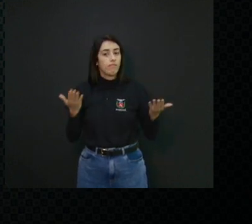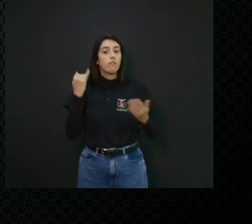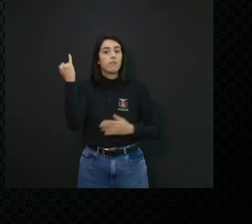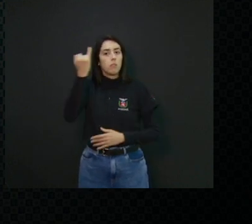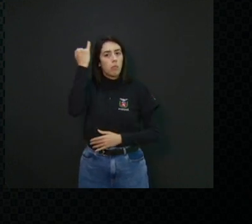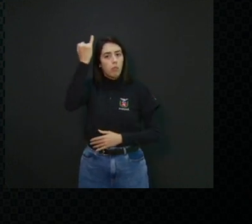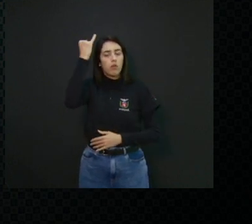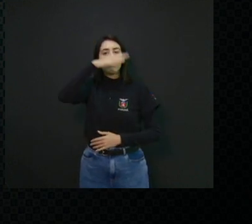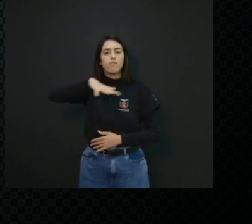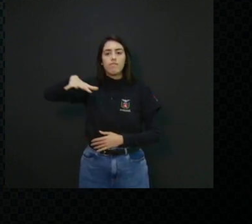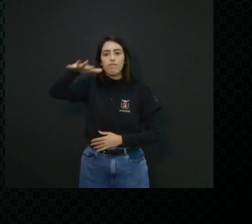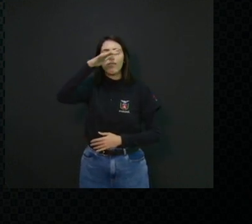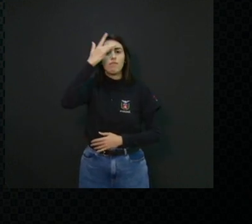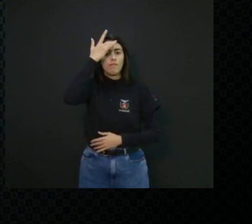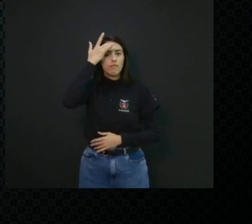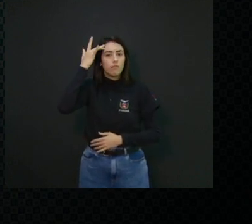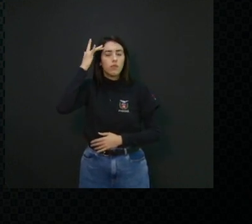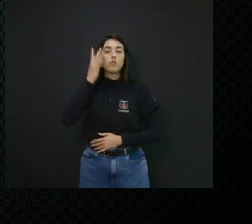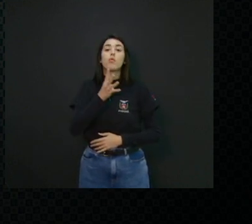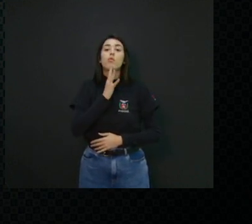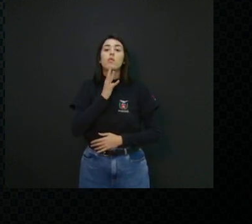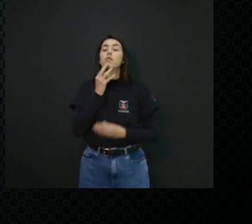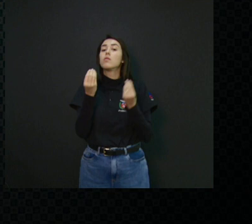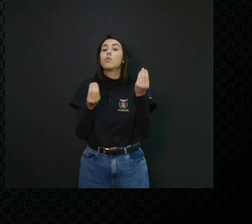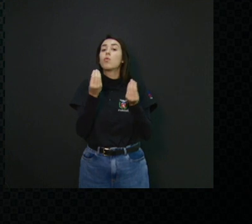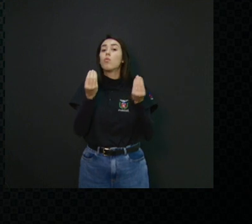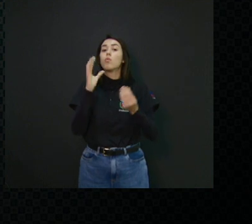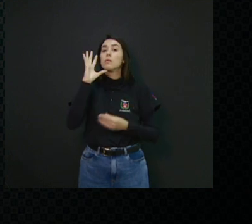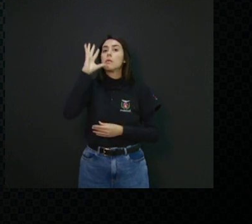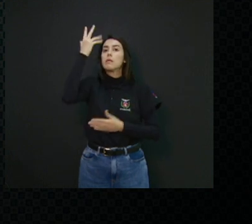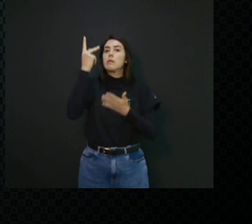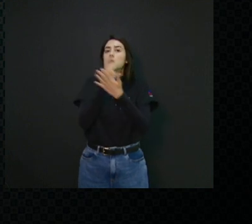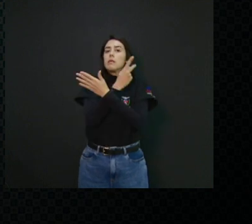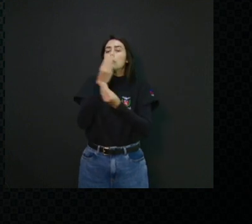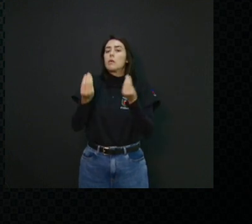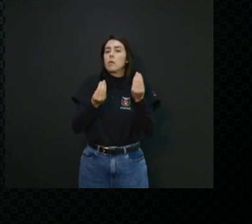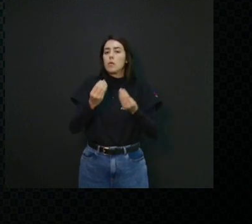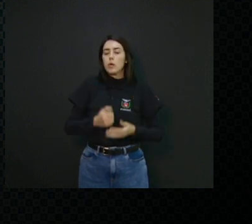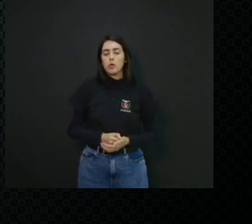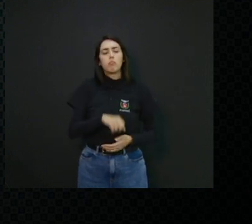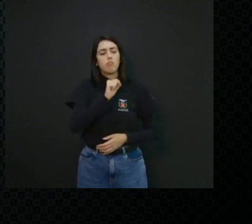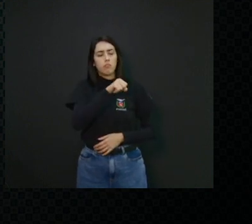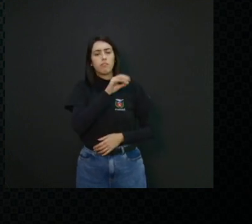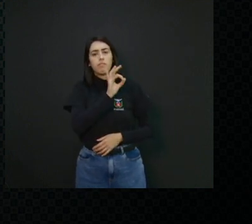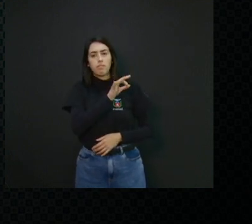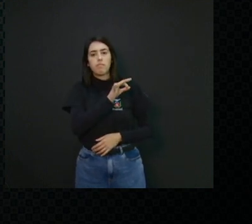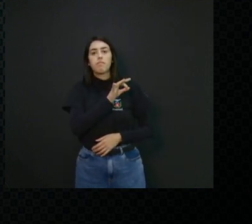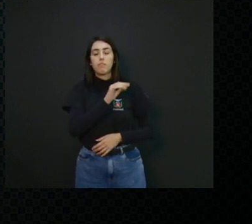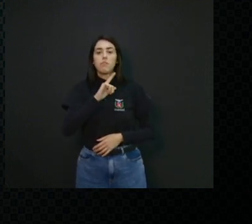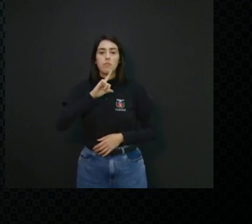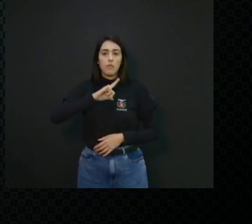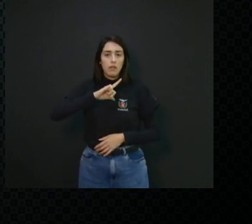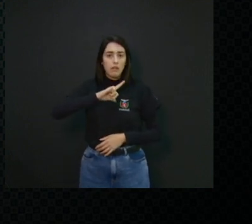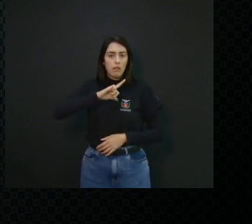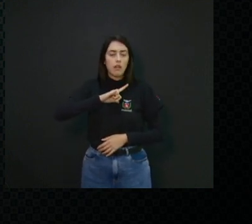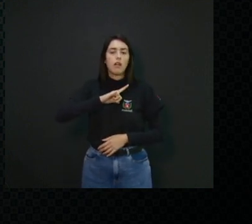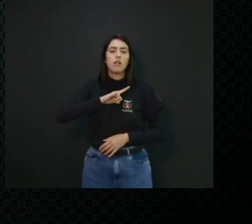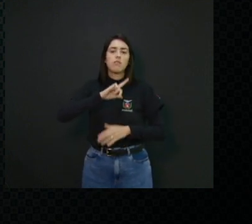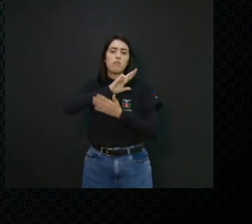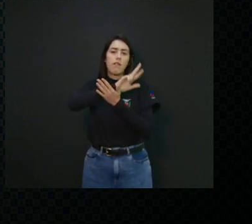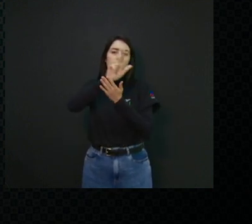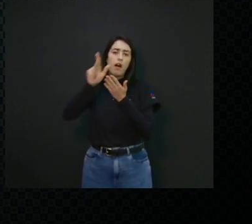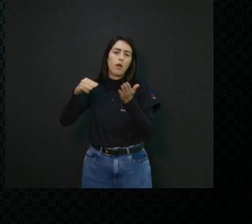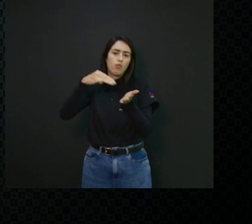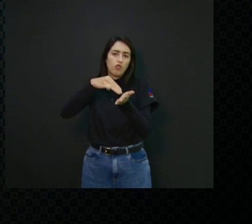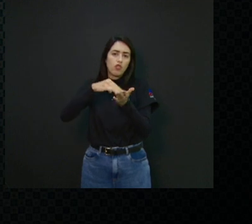né, conhecer, né, essas causas. Sim. Nós temos várias causas,